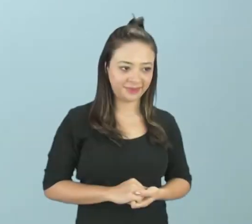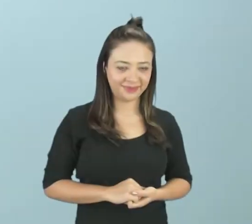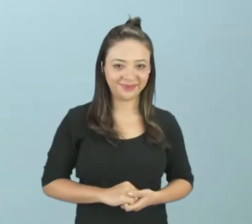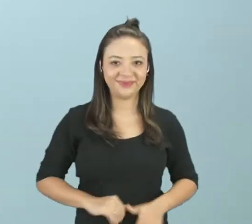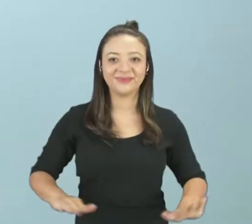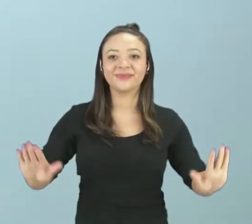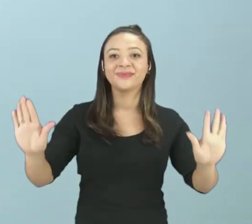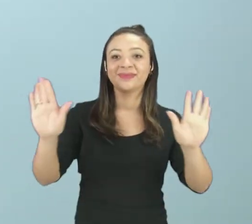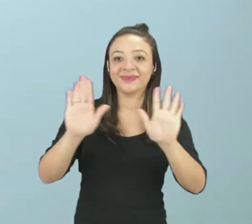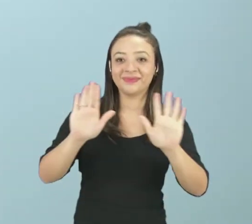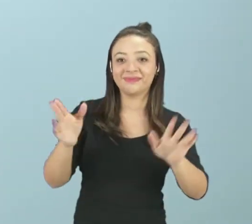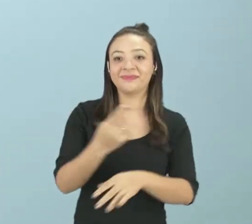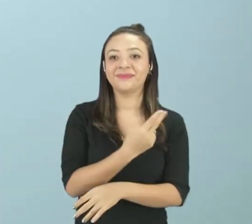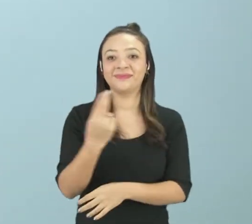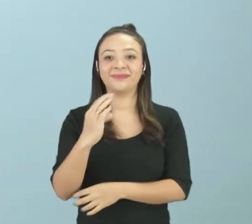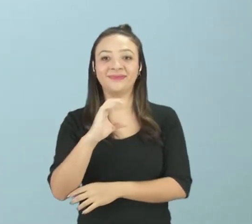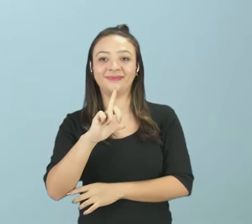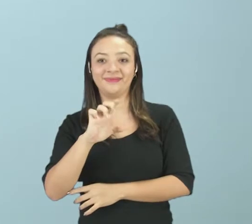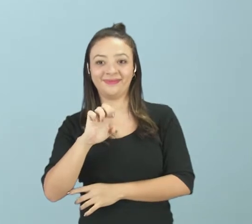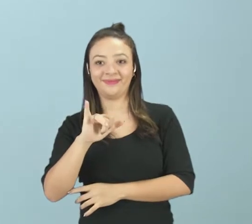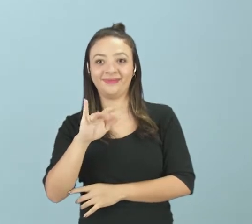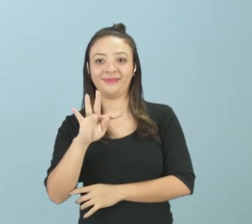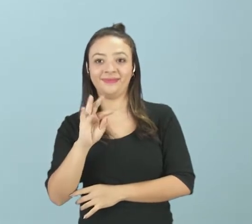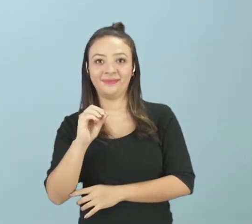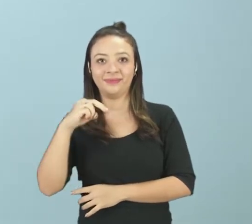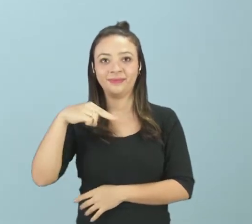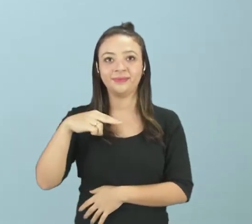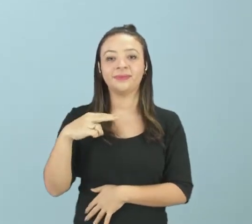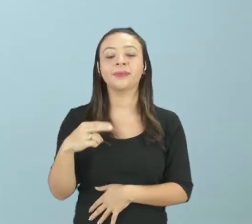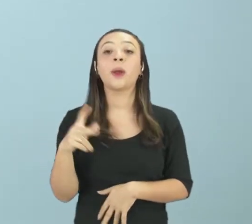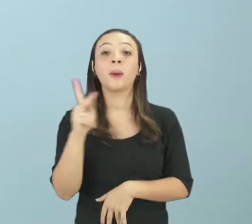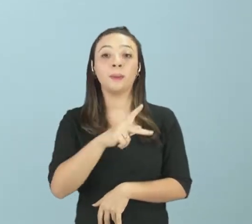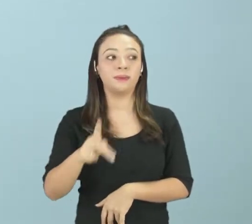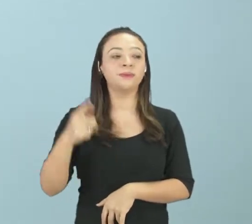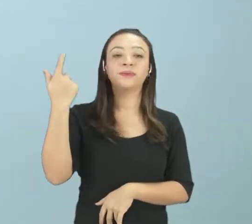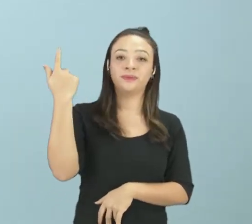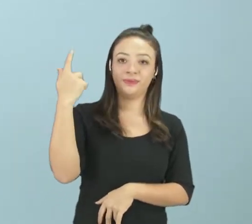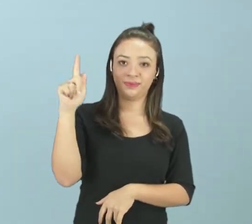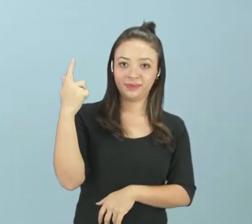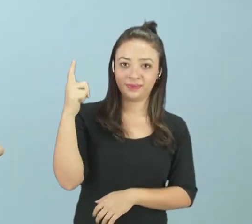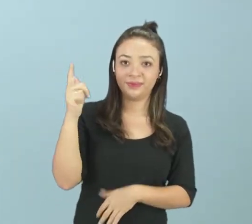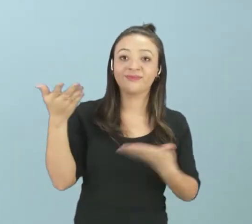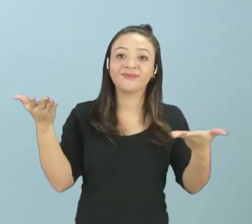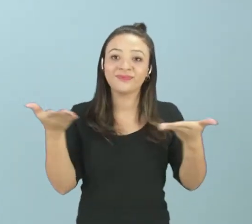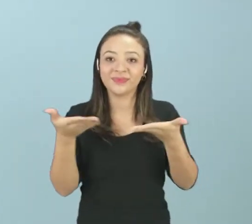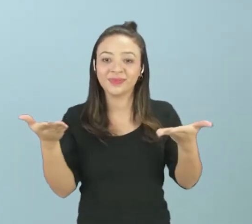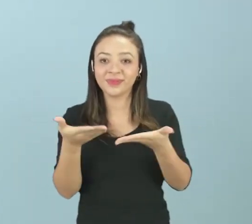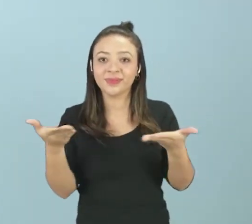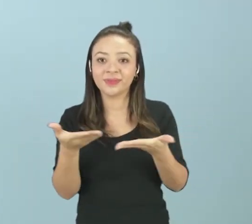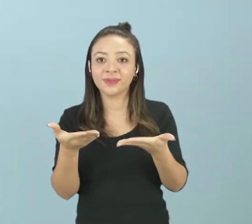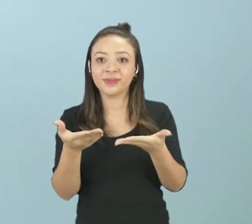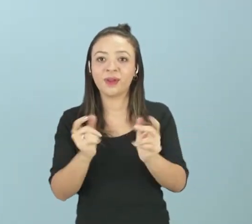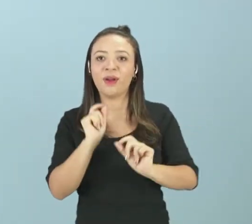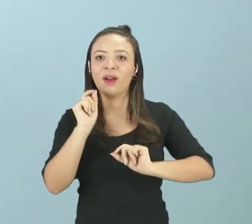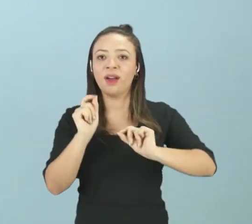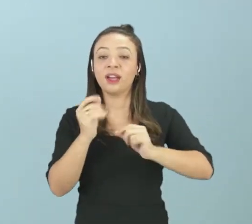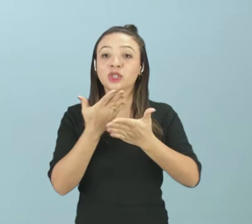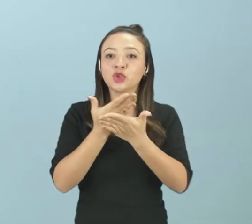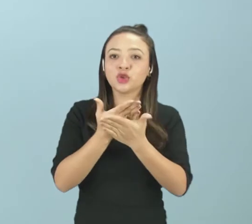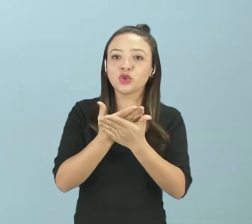o Olá meu nome é cleilton Amaral professor de geografia e hoje nós vamos